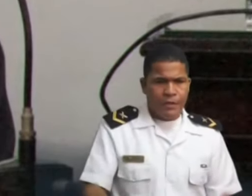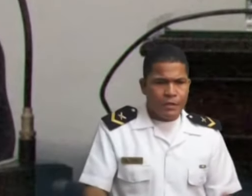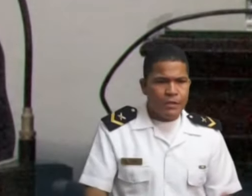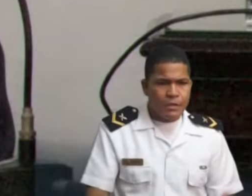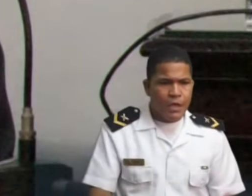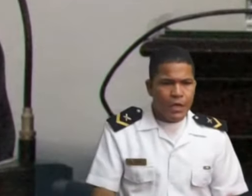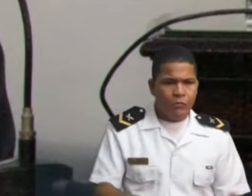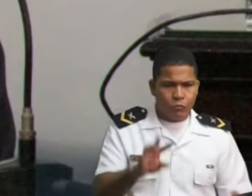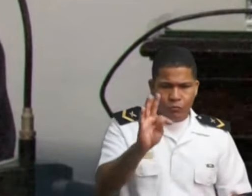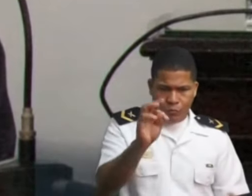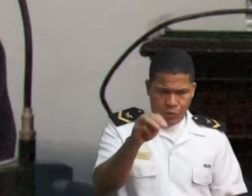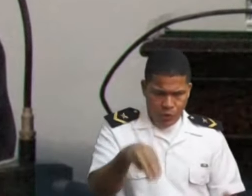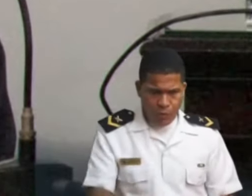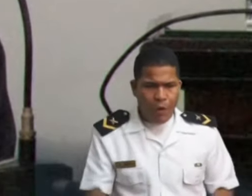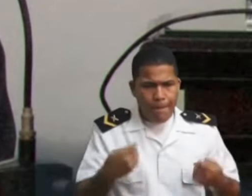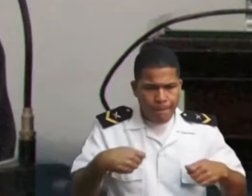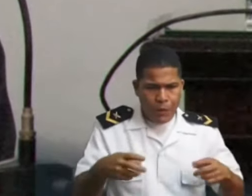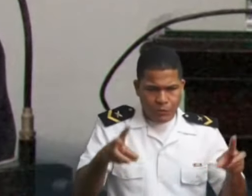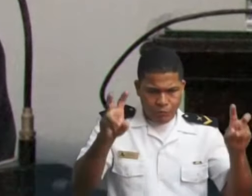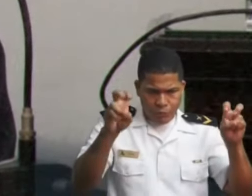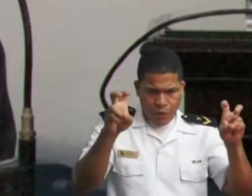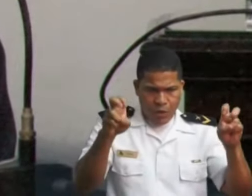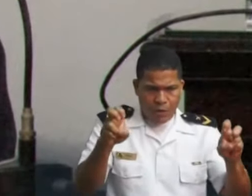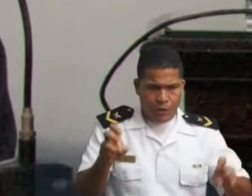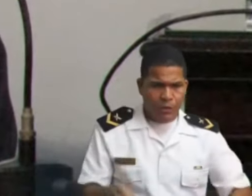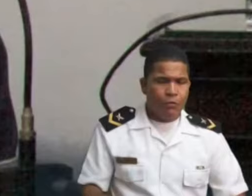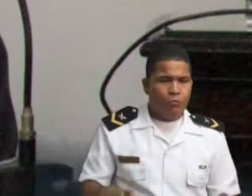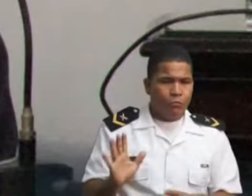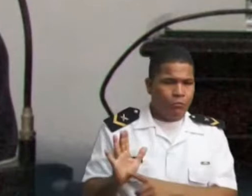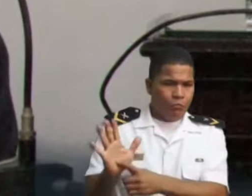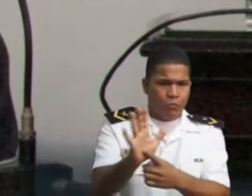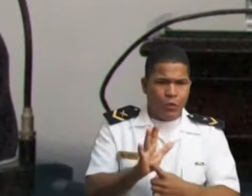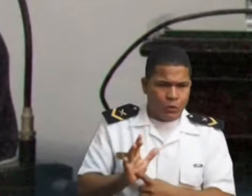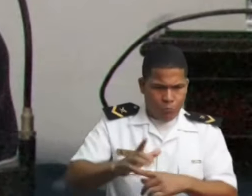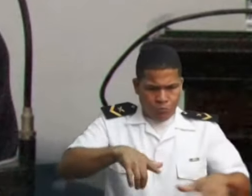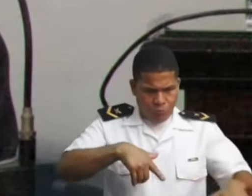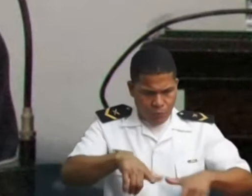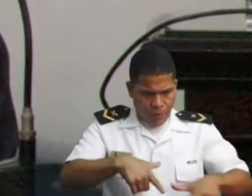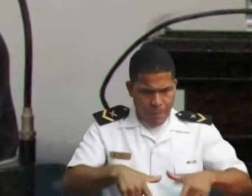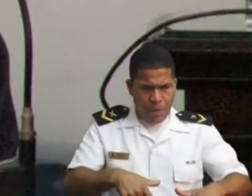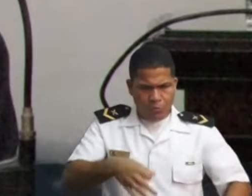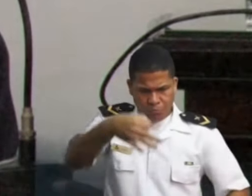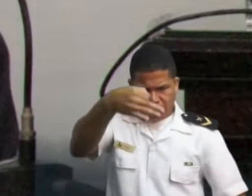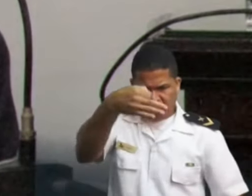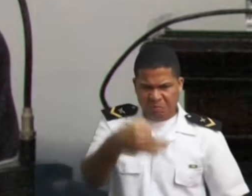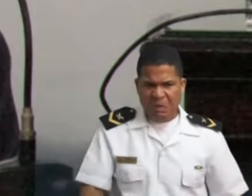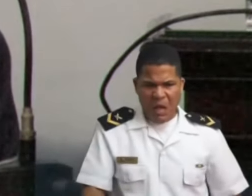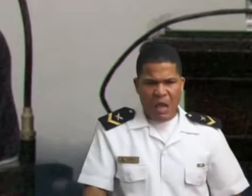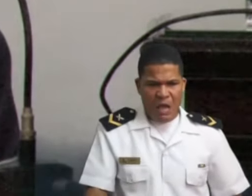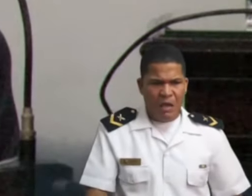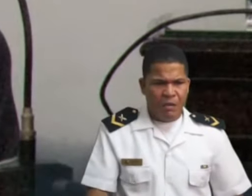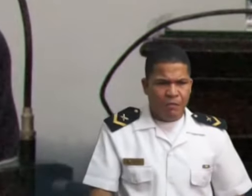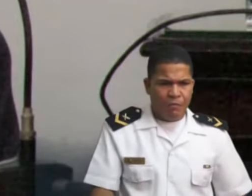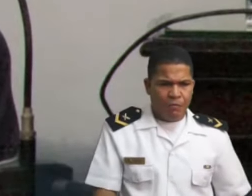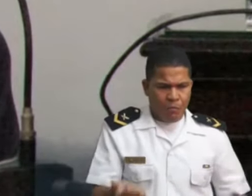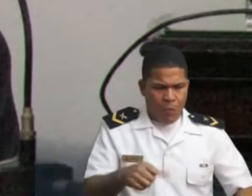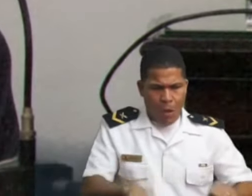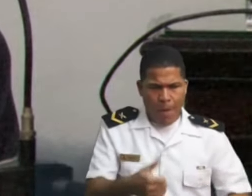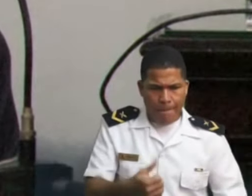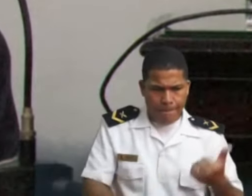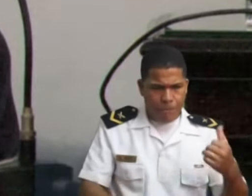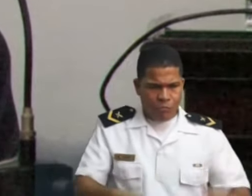importância desta Corte Marítima sem levar a percepção do seu trabalho nos resultados concretos sobre a qualidade de vida de nossa